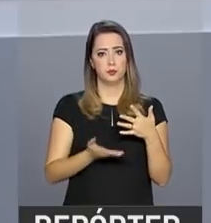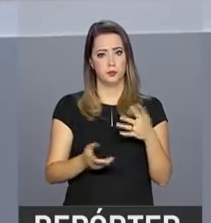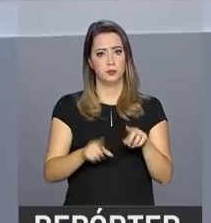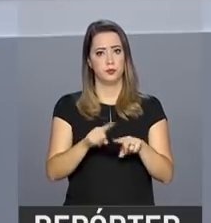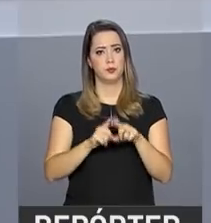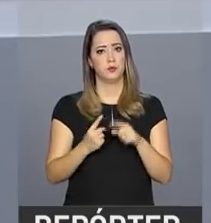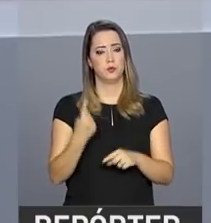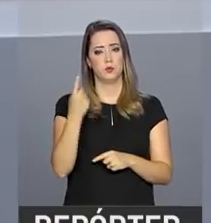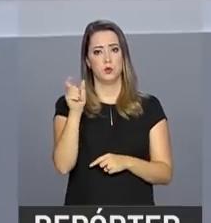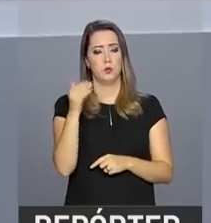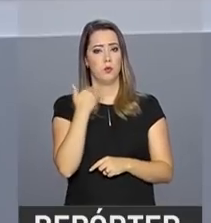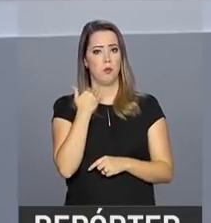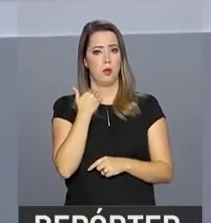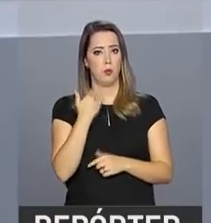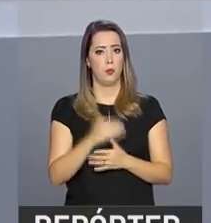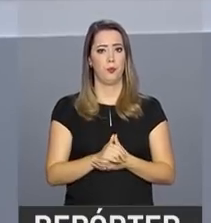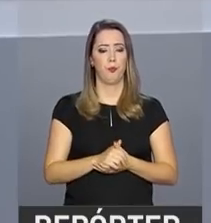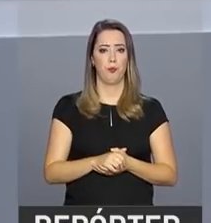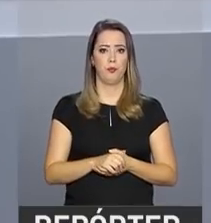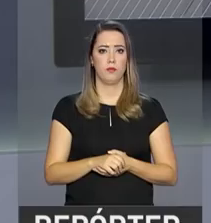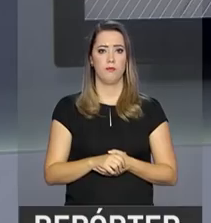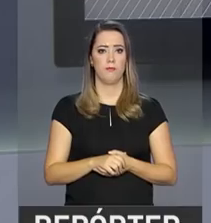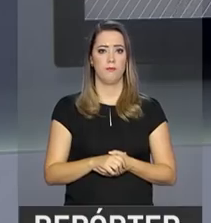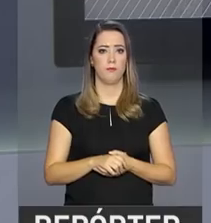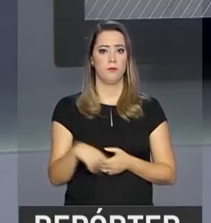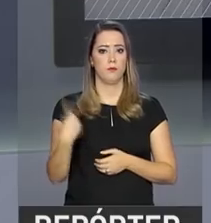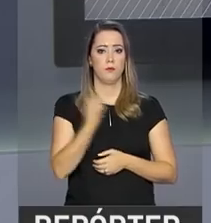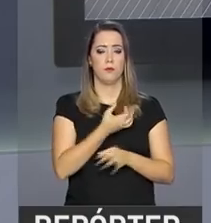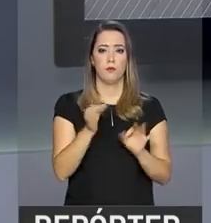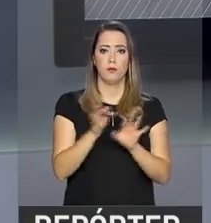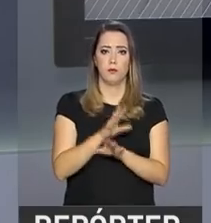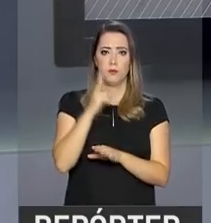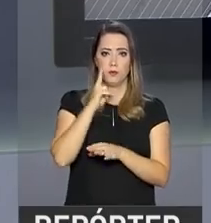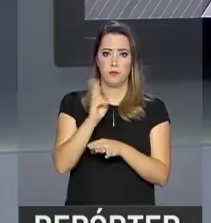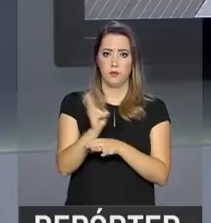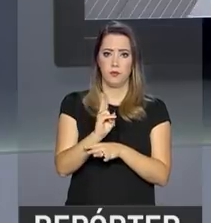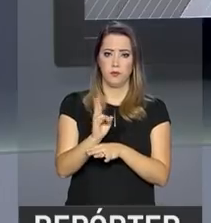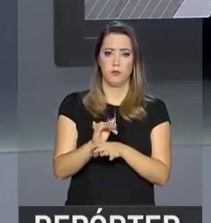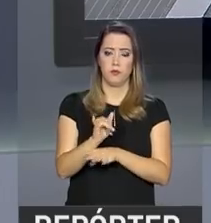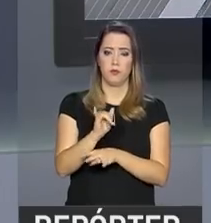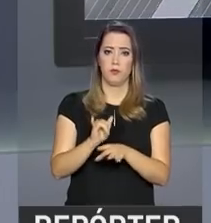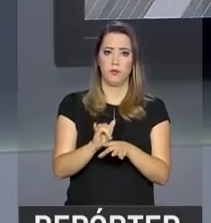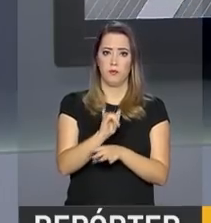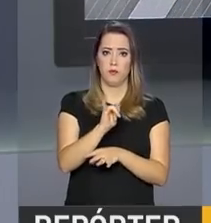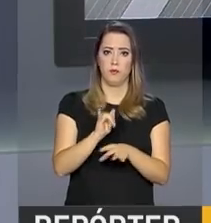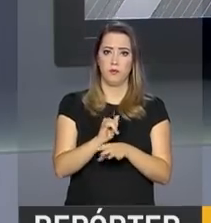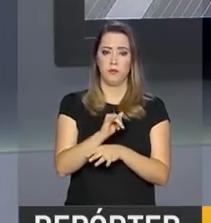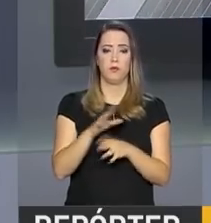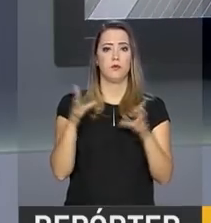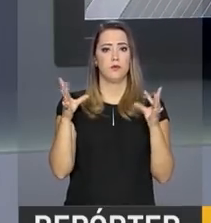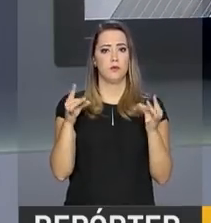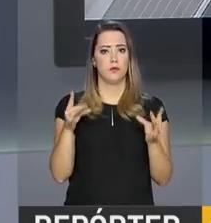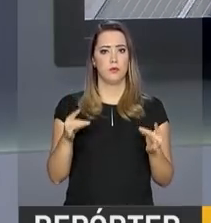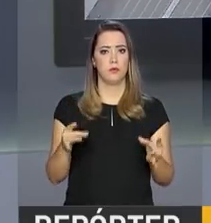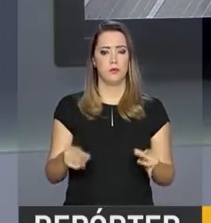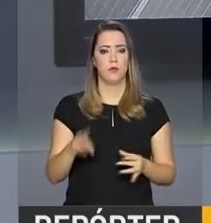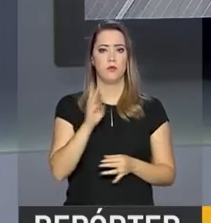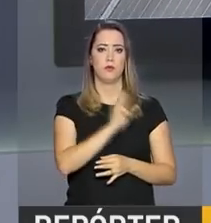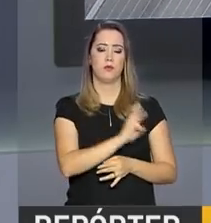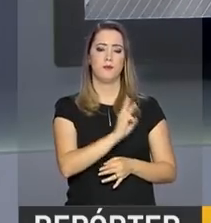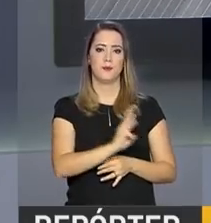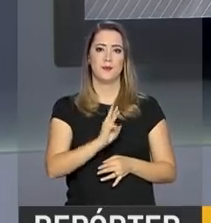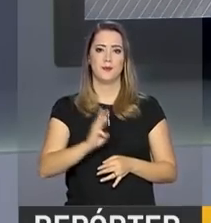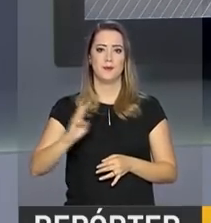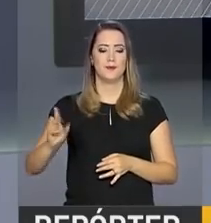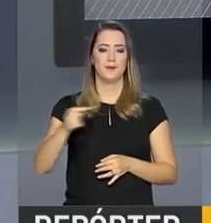por pelo menos um agente financeiro nós ficamos por aqui você pode rever as reportagens no youtube e toda a nossa programação